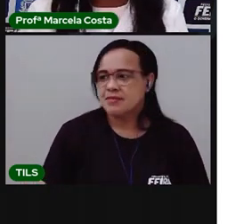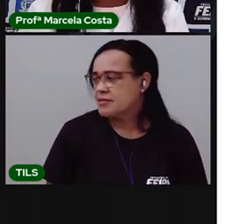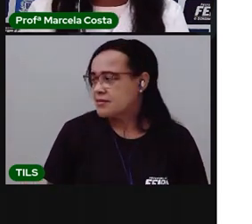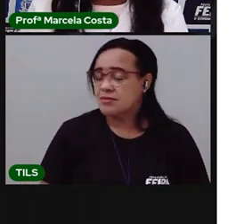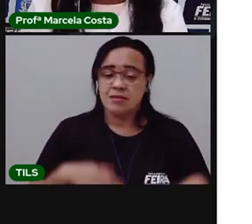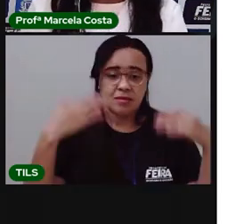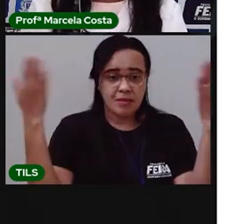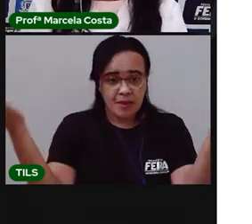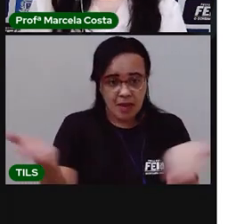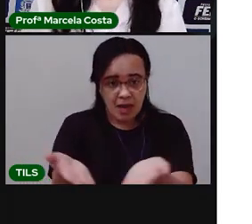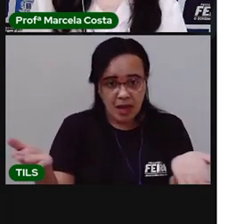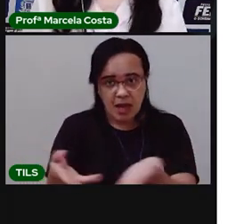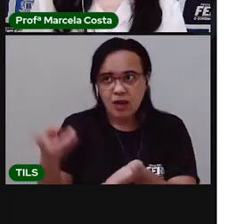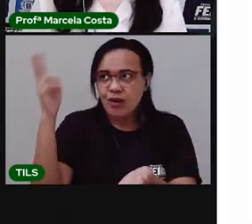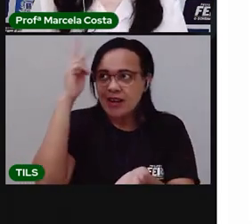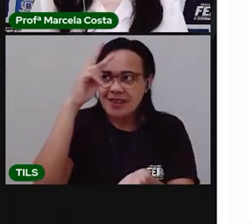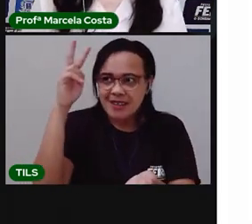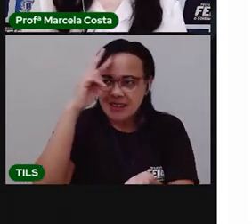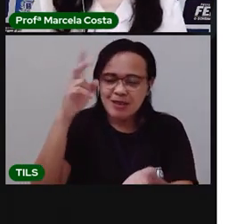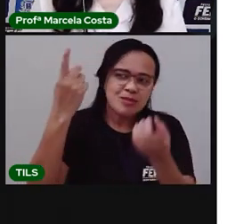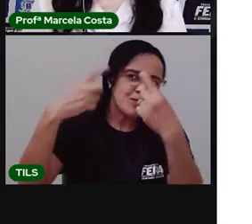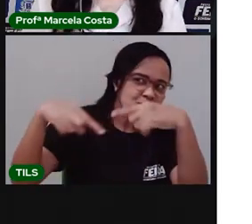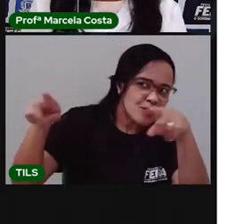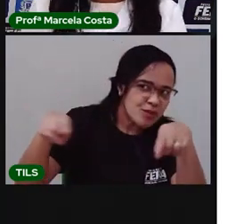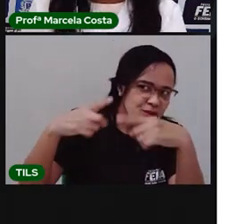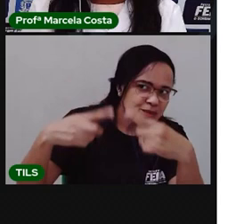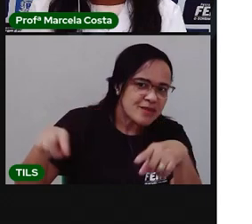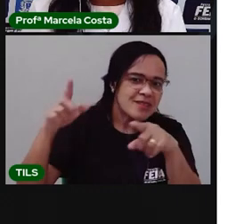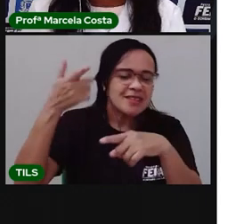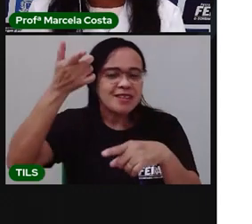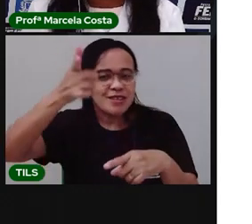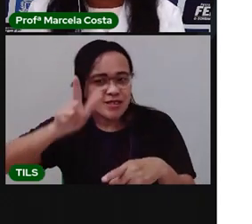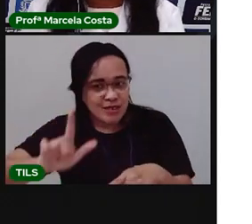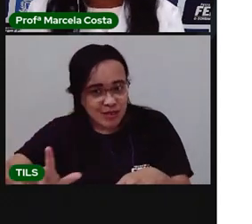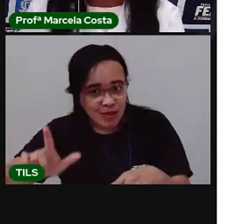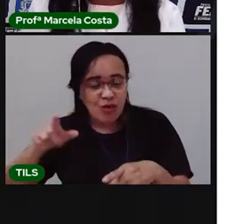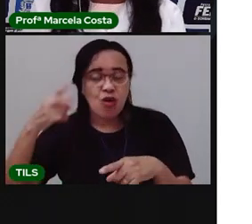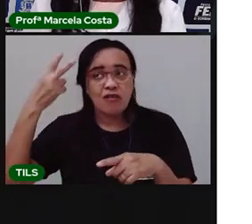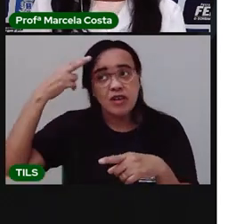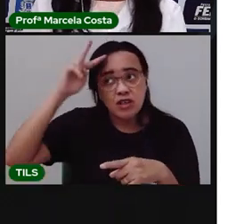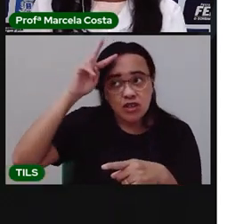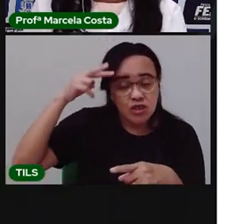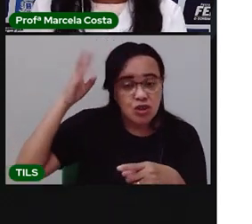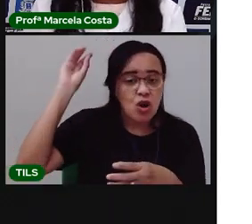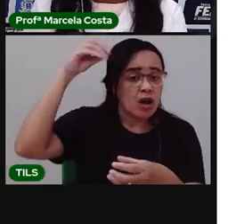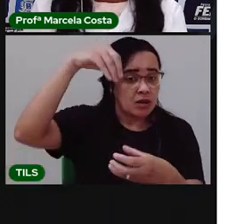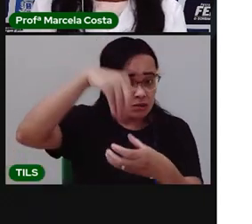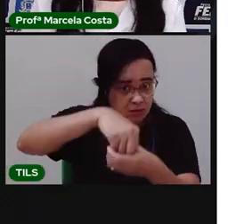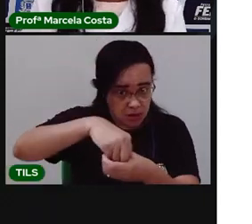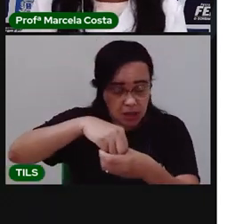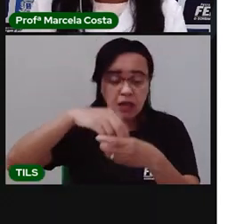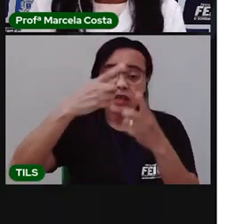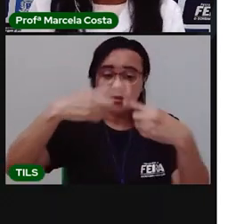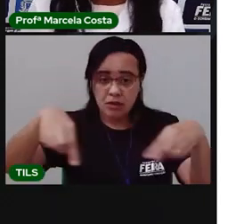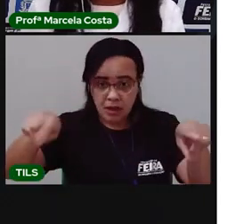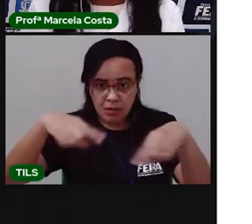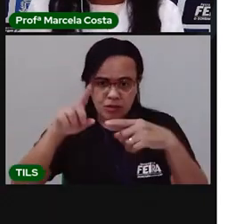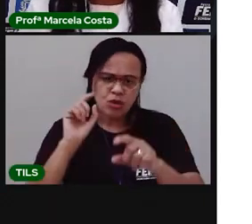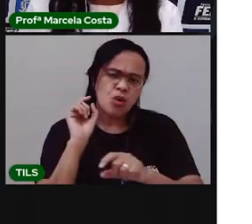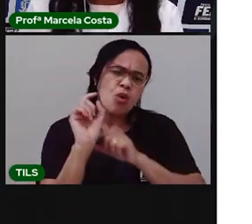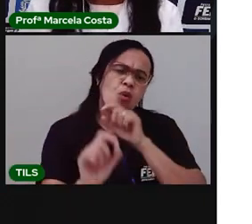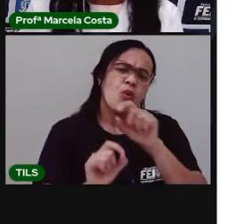Agora que você já lembrou a música e a historinha que a música contou, o que que